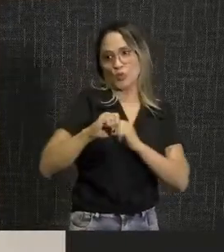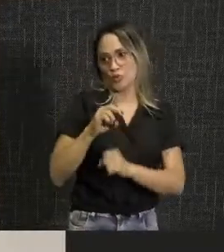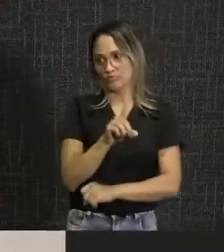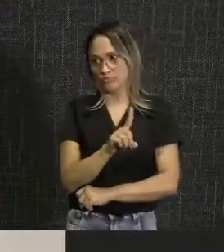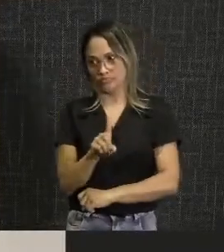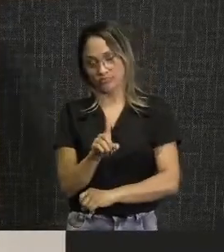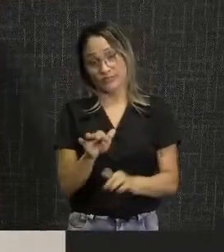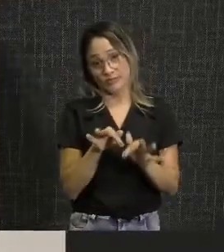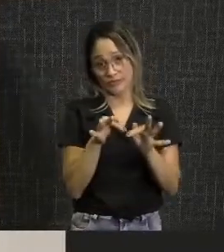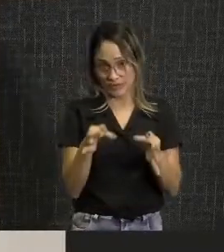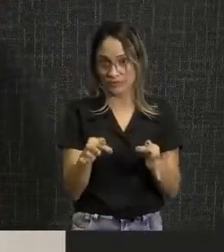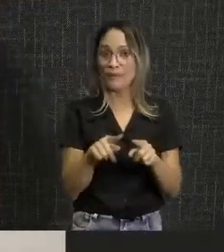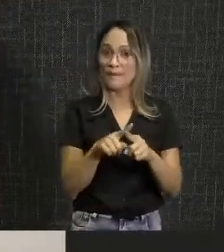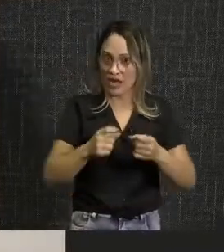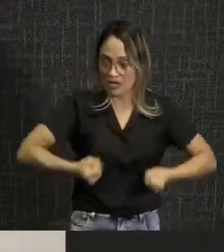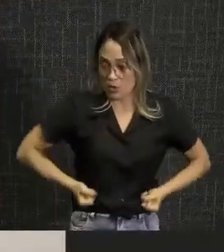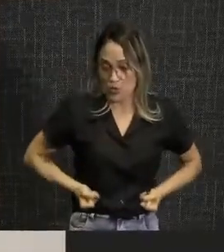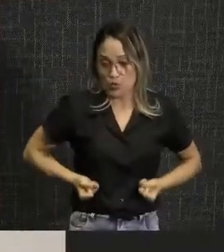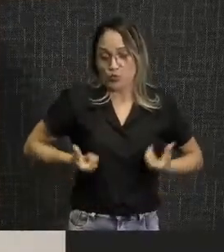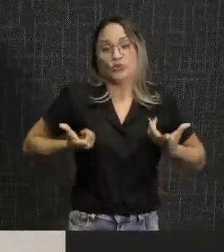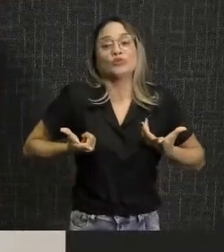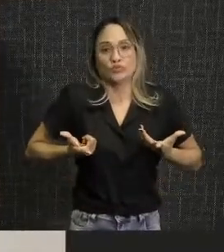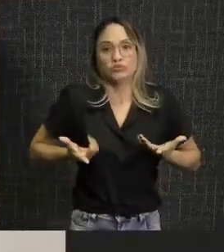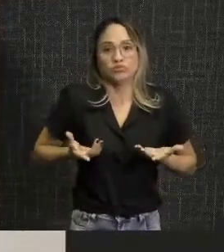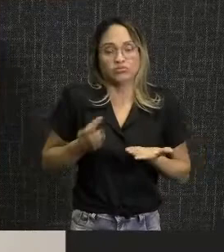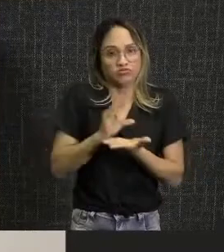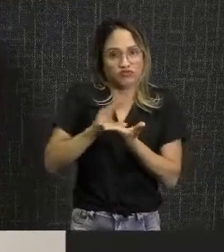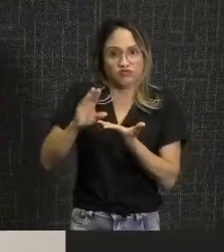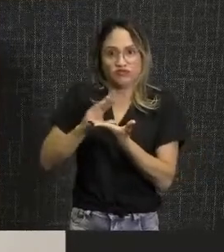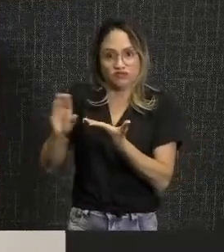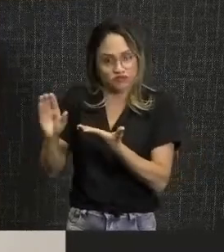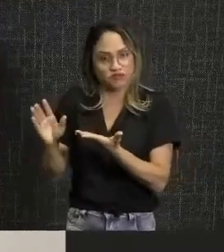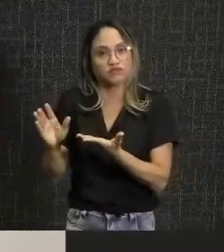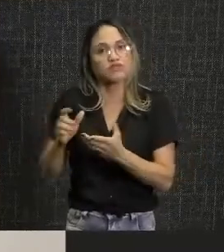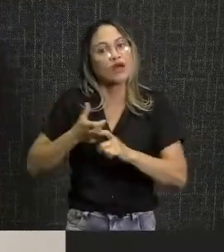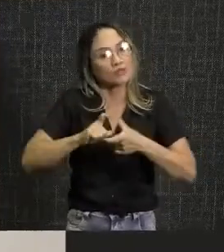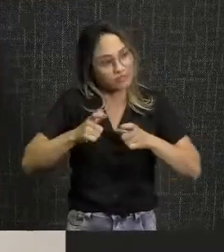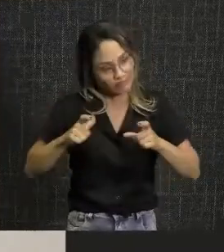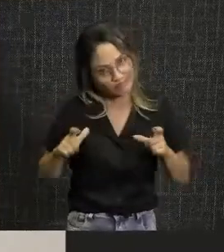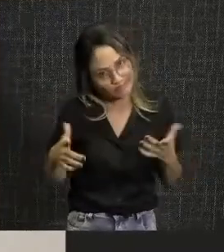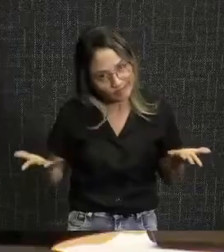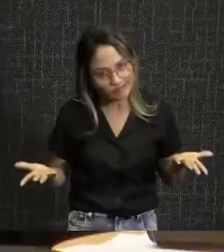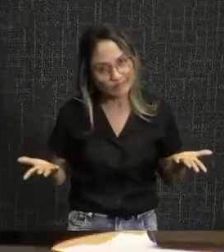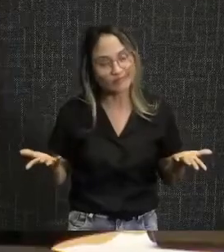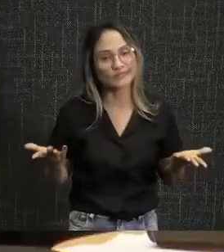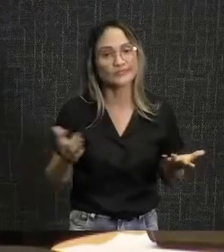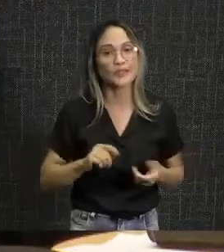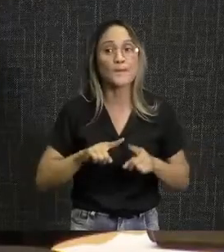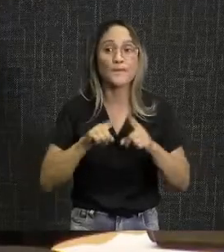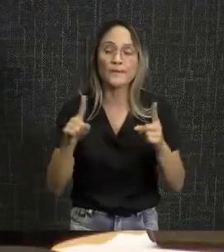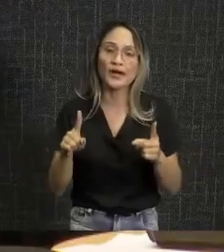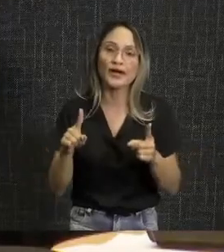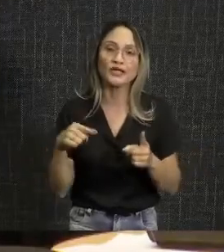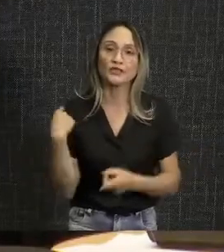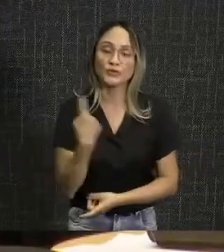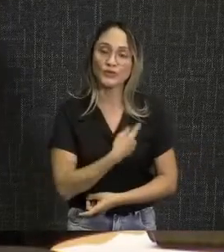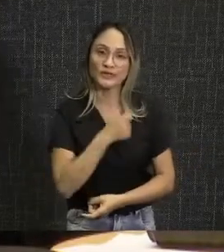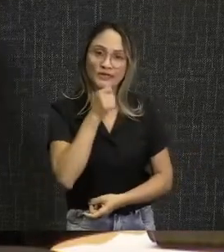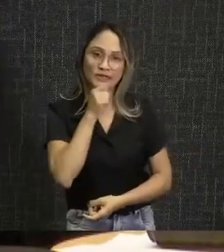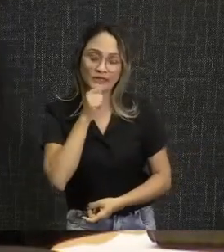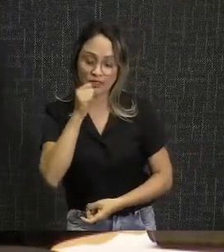simples, isso tem um custo financeiro e logístico muito grande, mas a gente no Brasil é